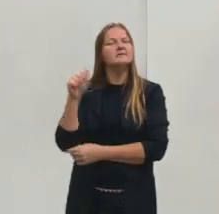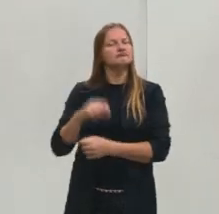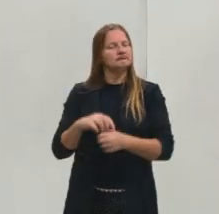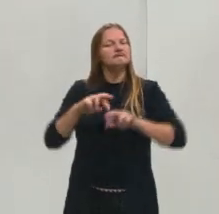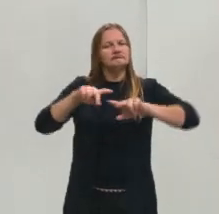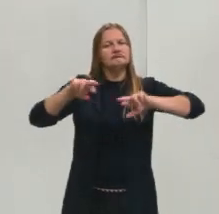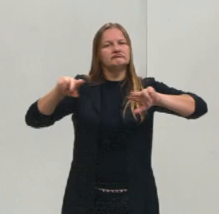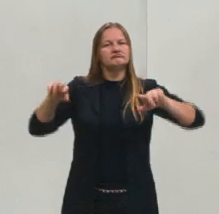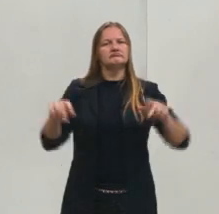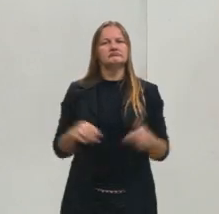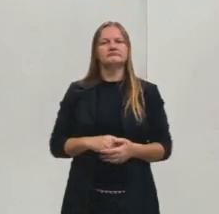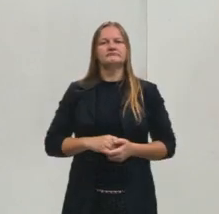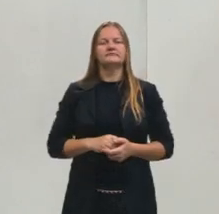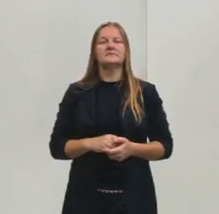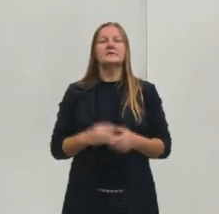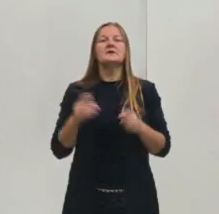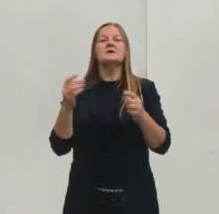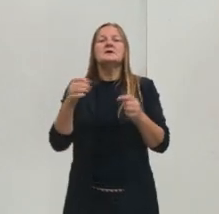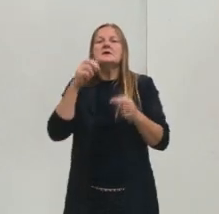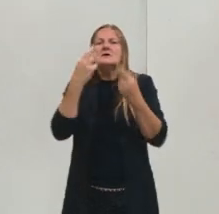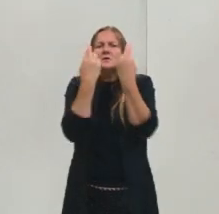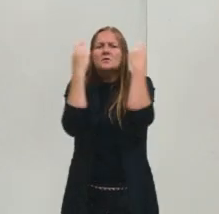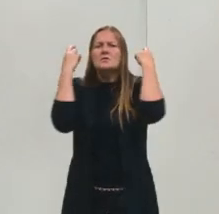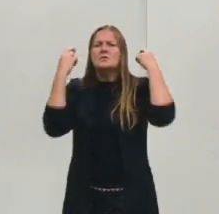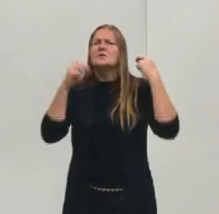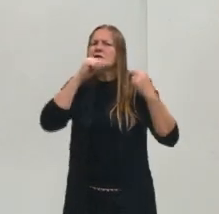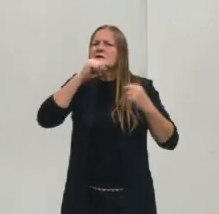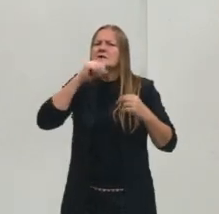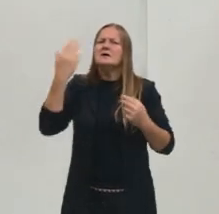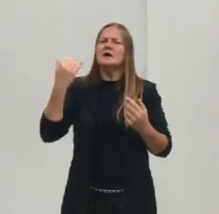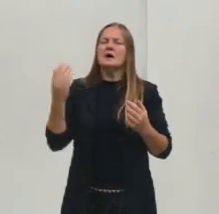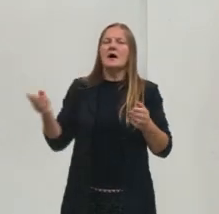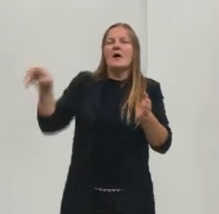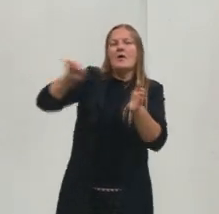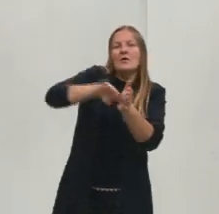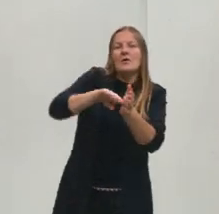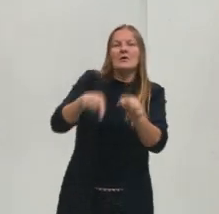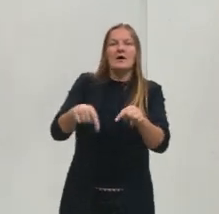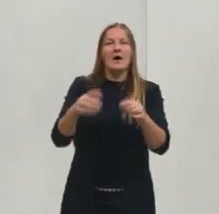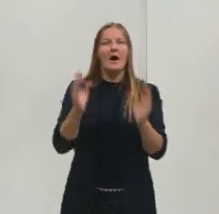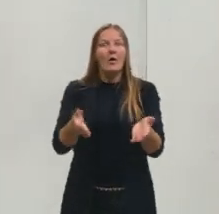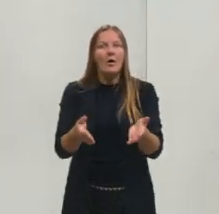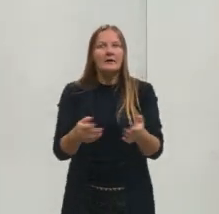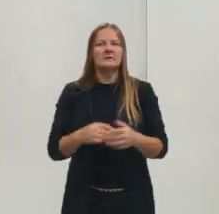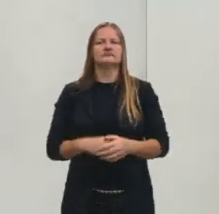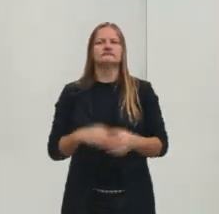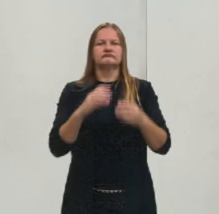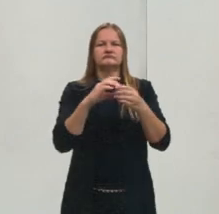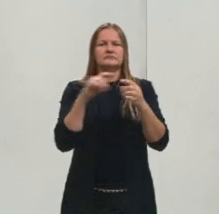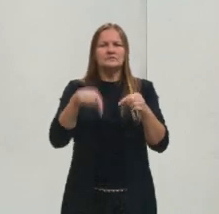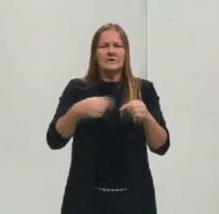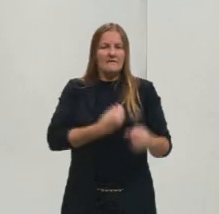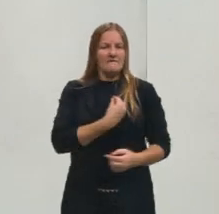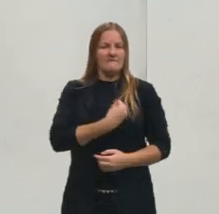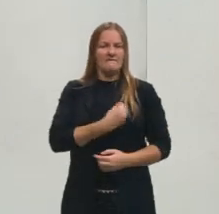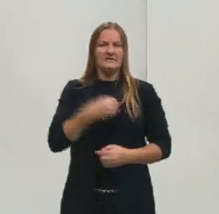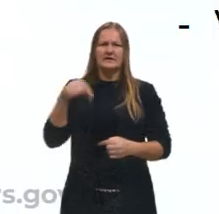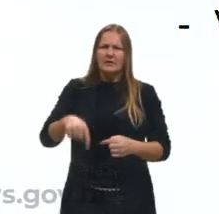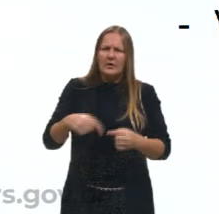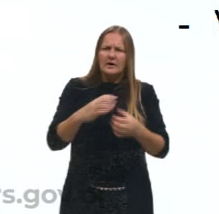a gente também pode pensar no presente a gente falar um pouco sobre o que é democracia nós vivemos numa democracia